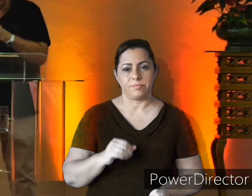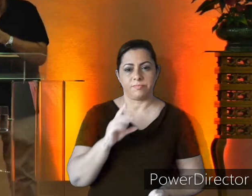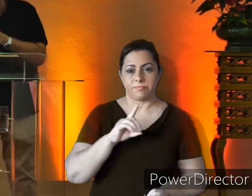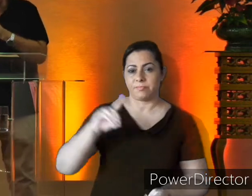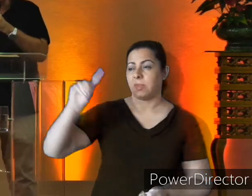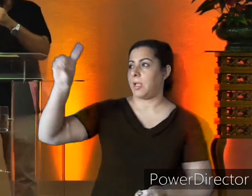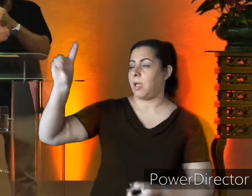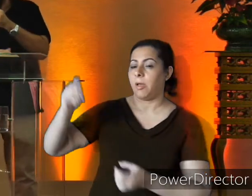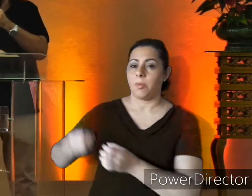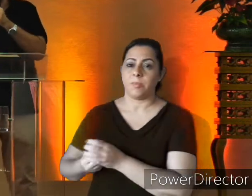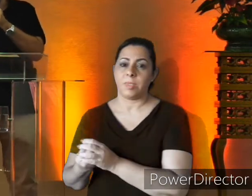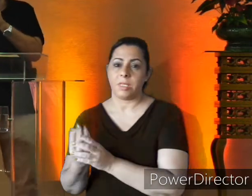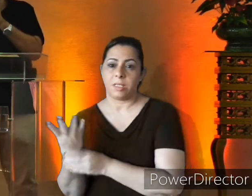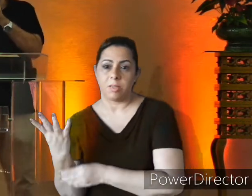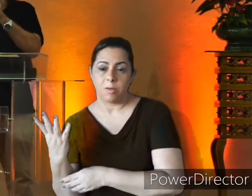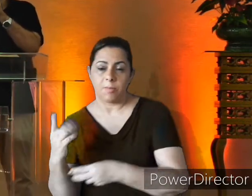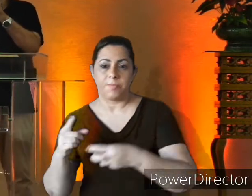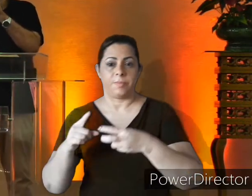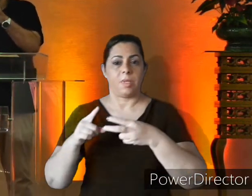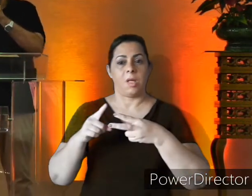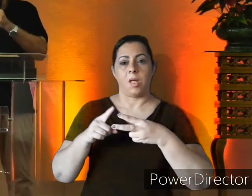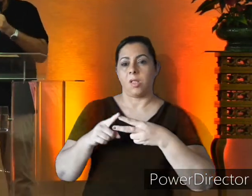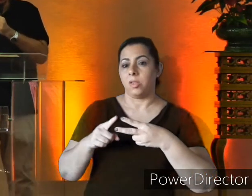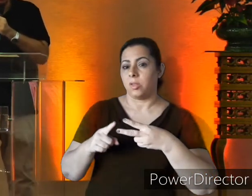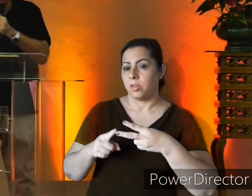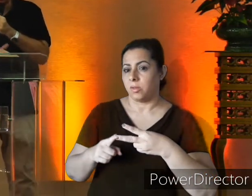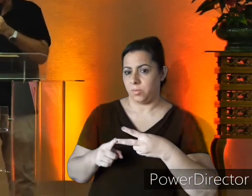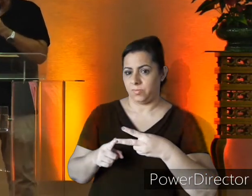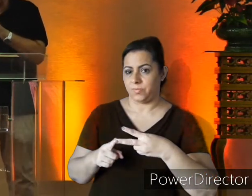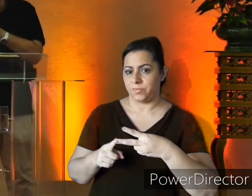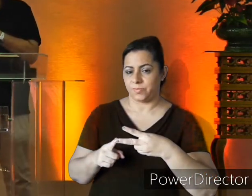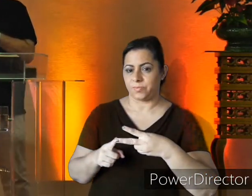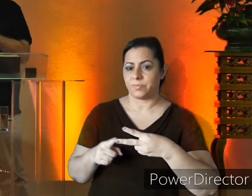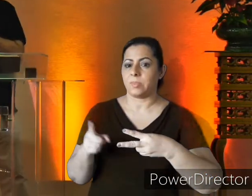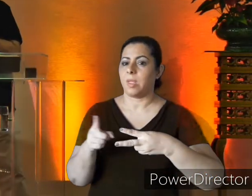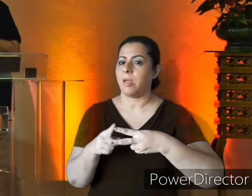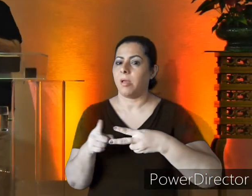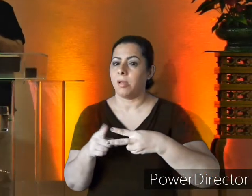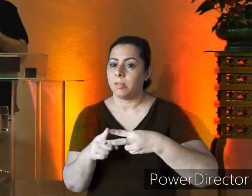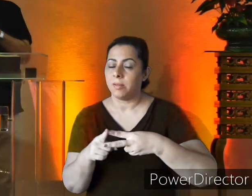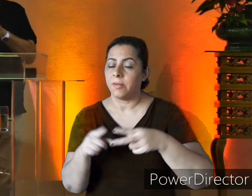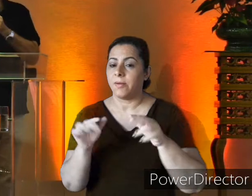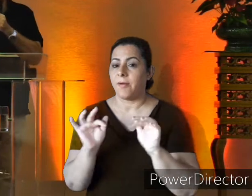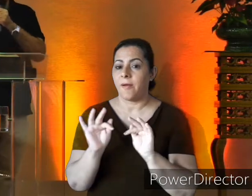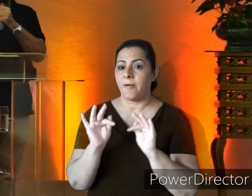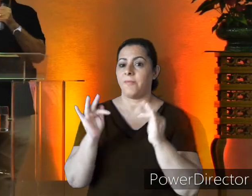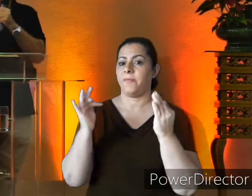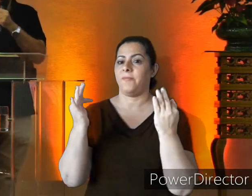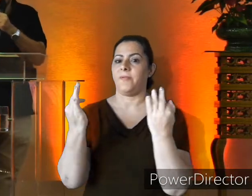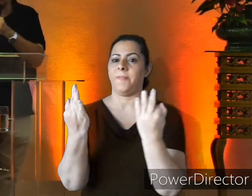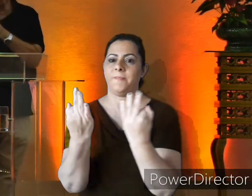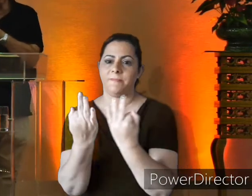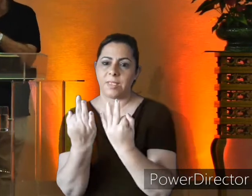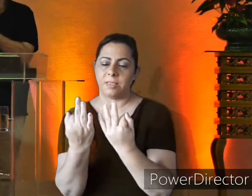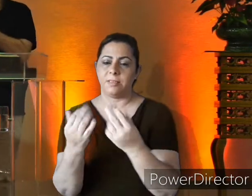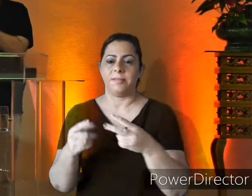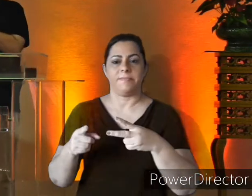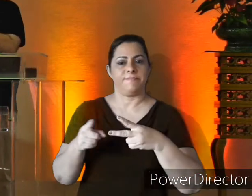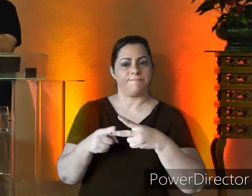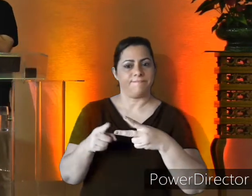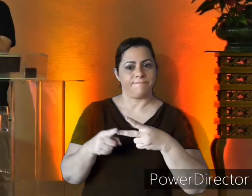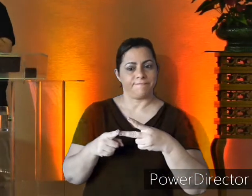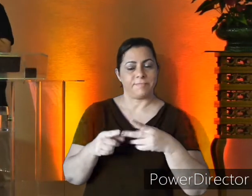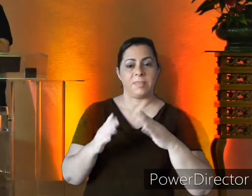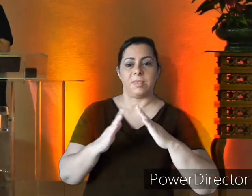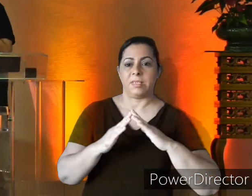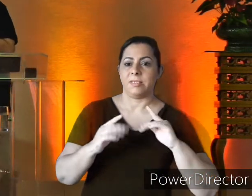igreja e a família. Nós vemos, então, em vários momentos na Bíblia, enquanto Josué